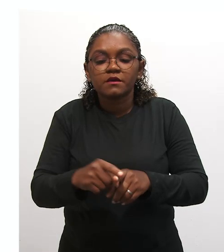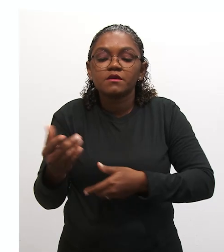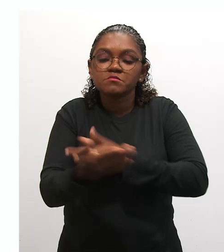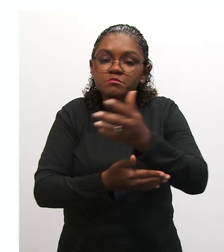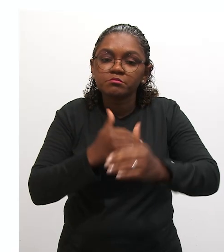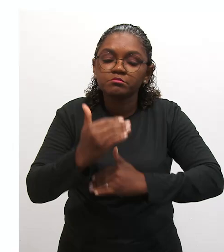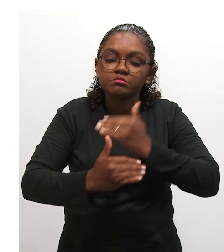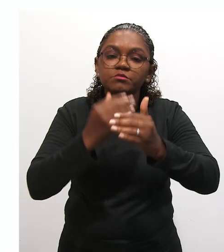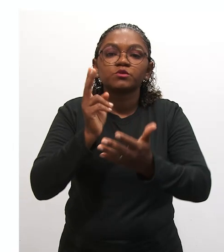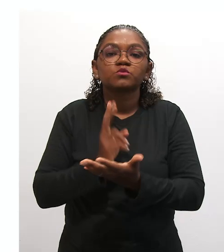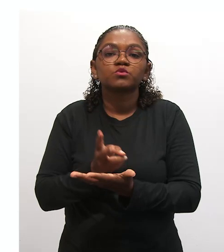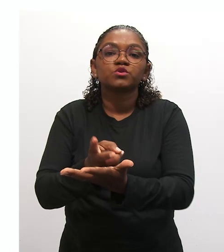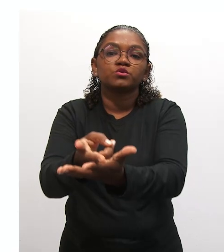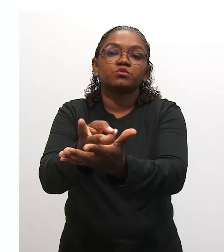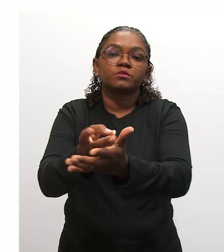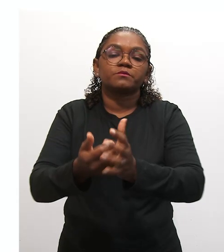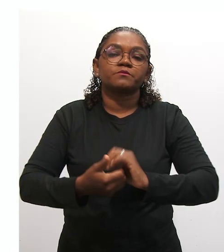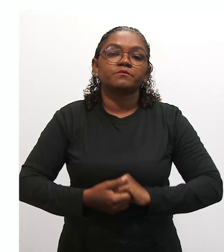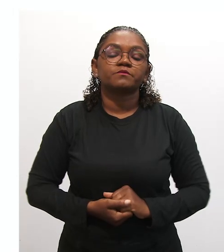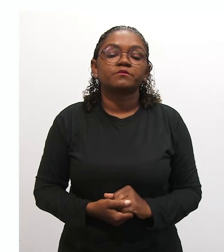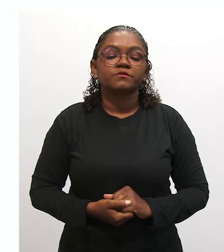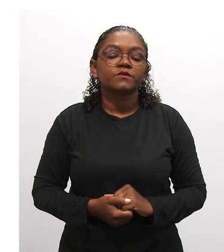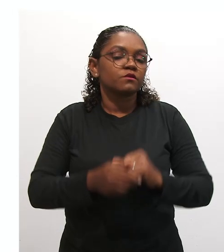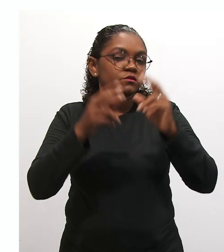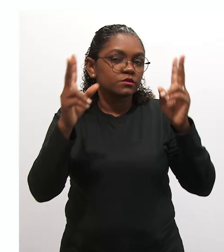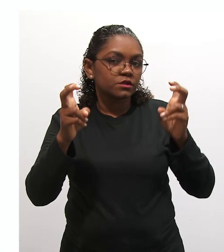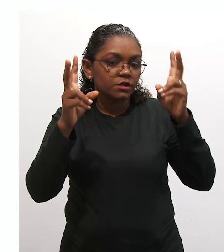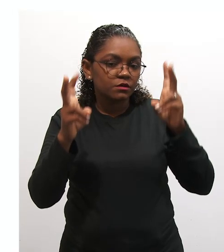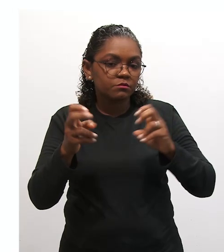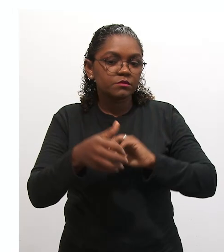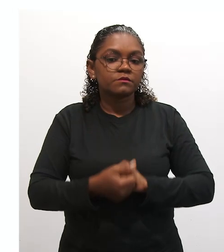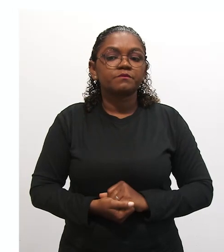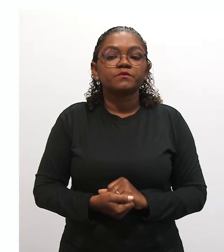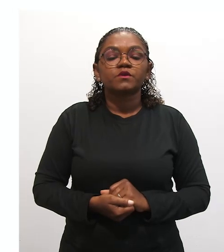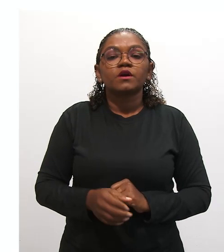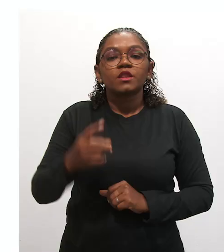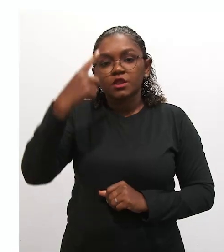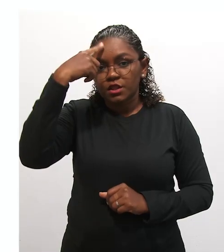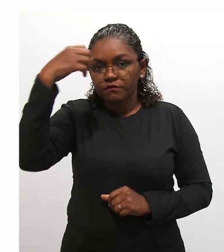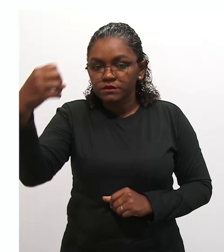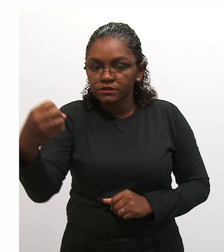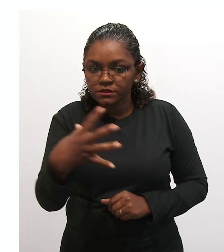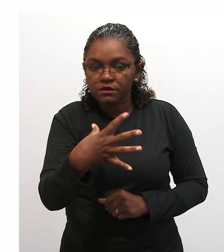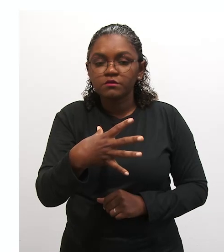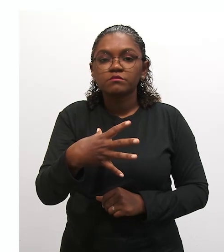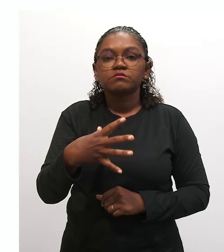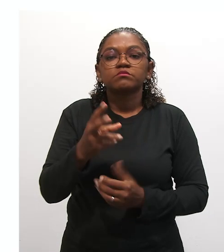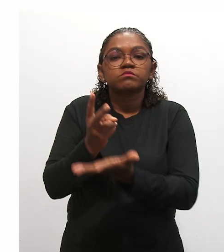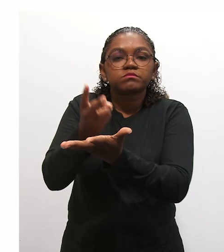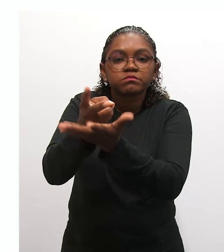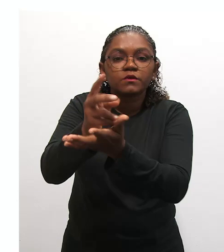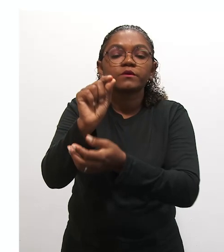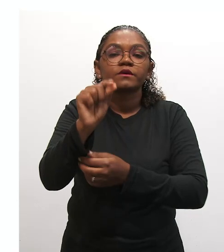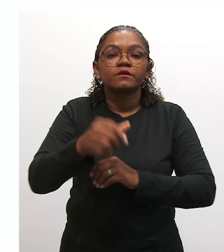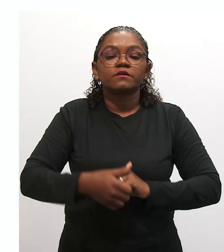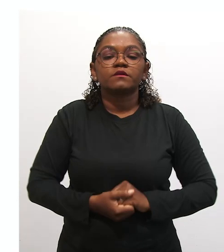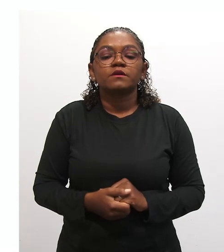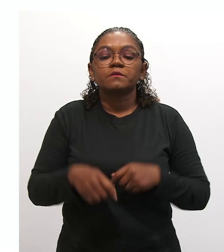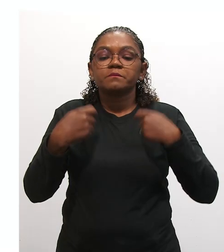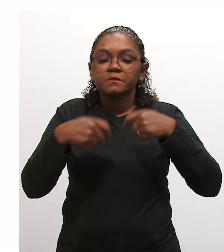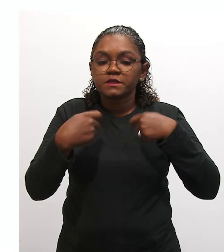a evolução da instituição. Quando nós falamos de sustentabilidade da inovação, essa inovação ela deve